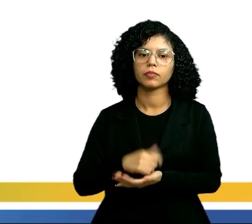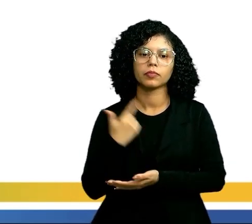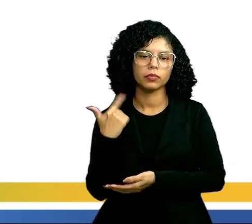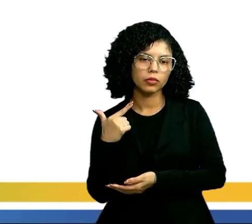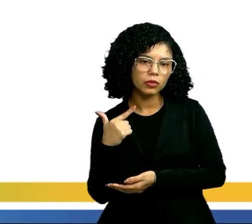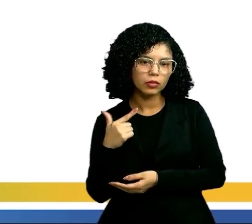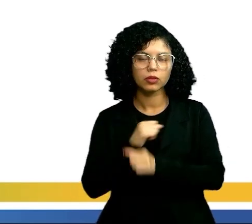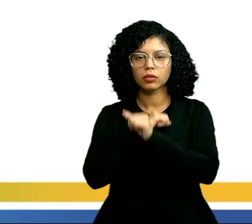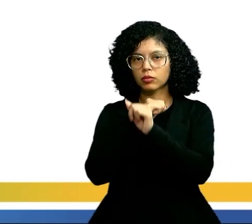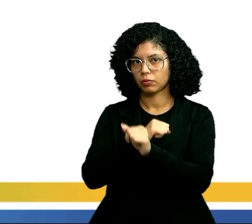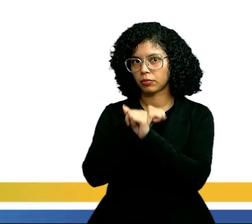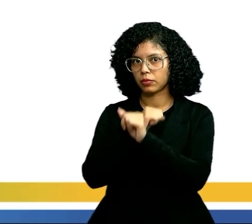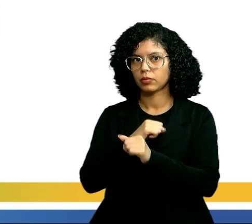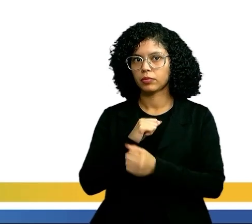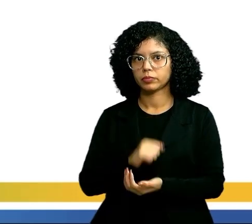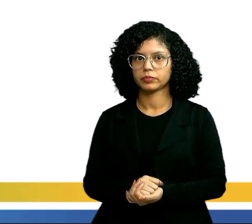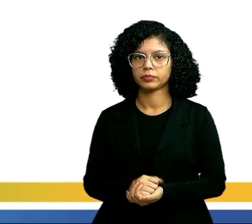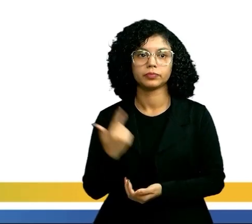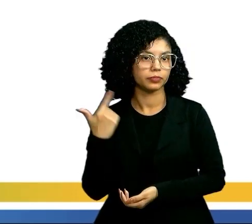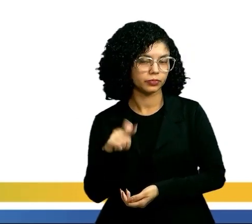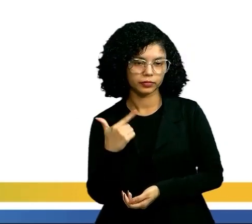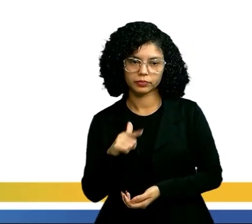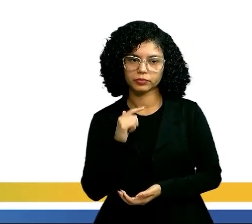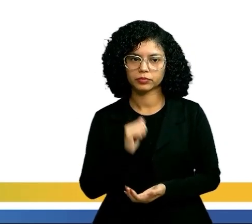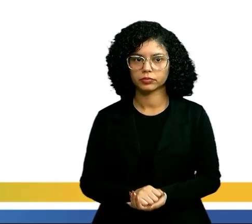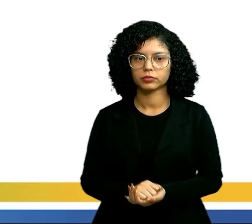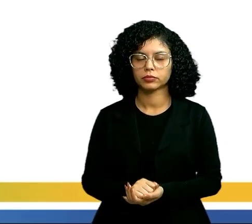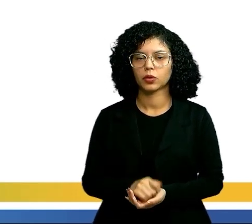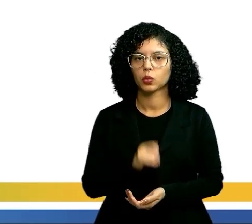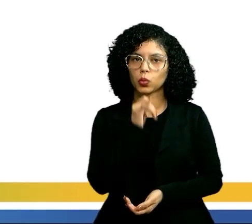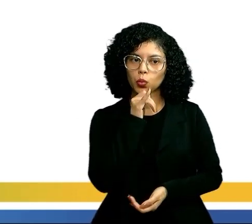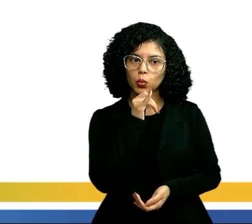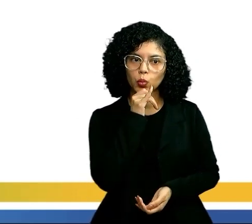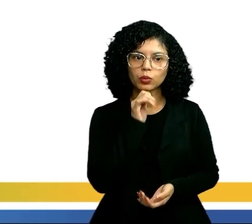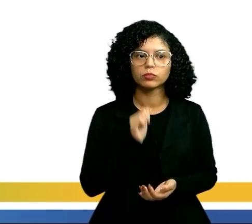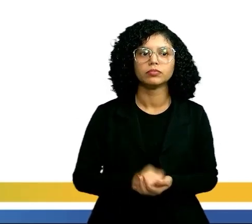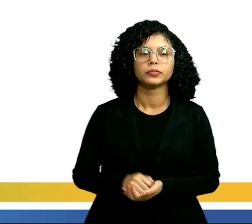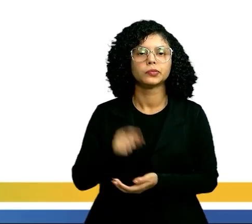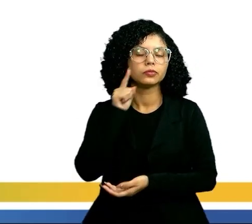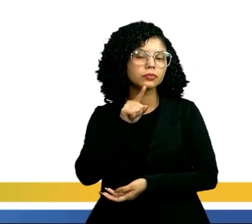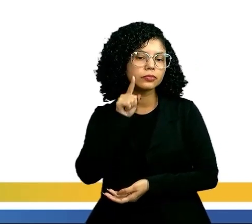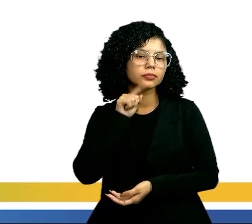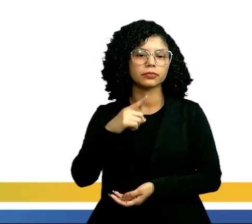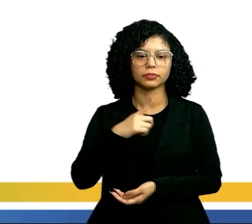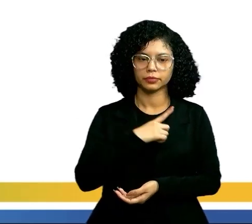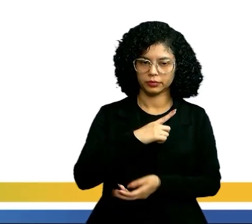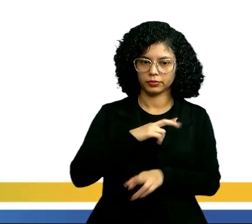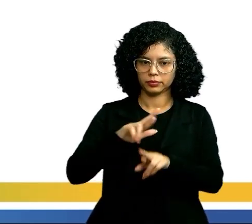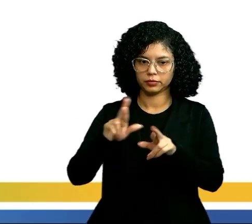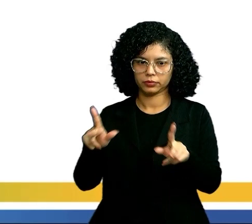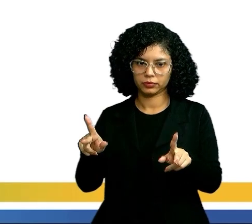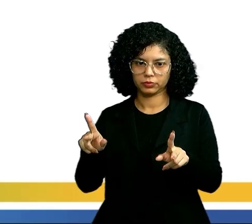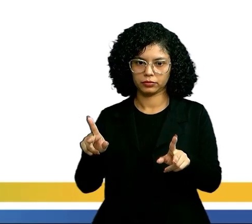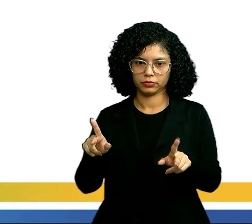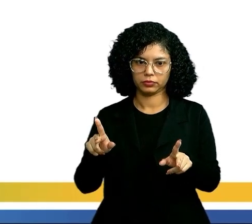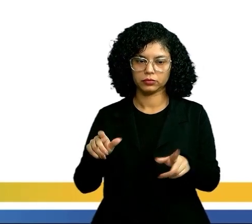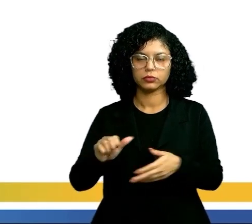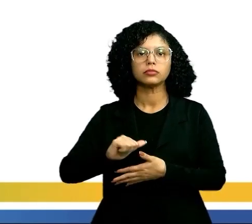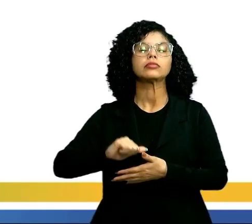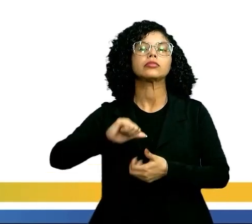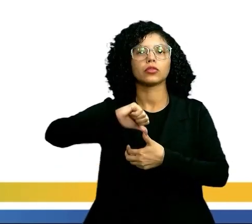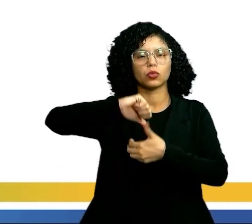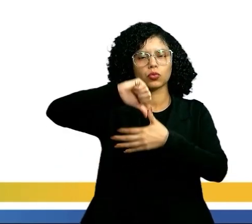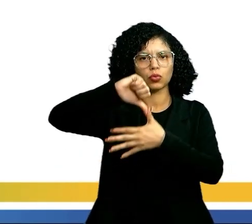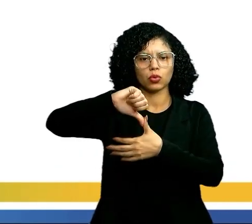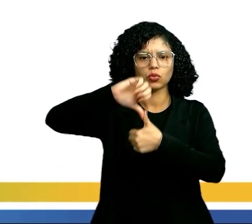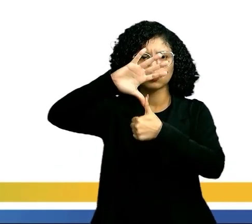teve escravidão? Não. Por exemplo, nos Estados Unidos, houve uma diferença entre o norte dos Estados Unidos